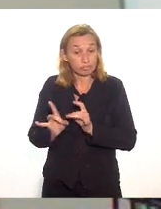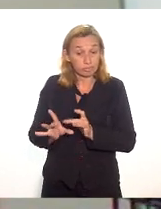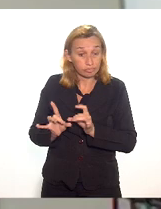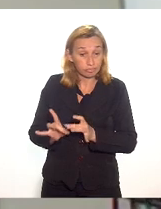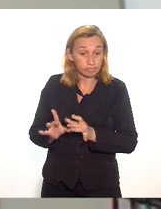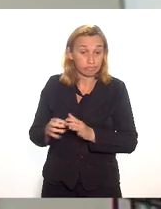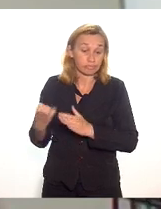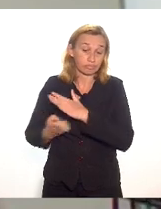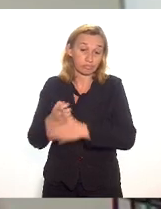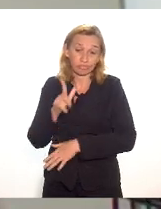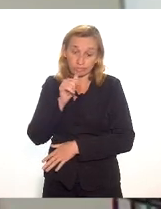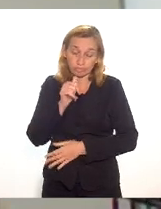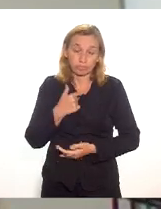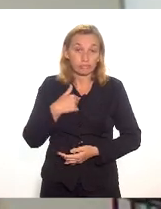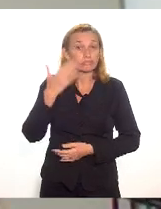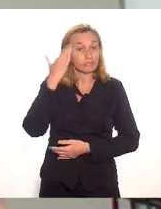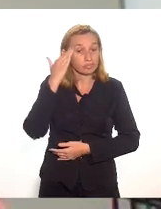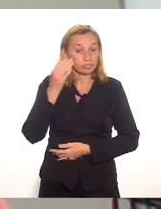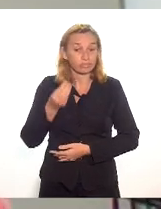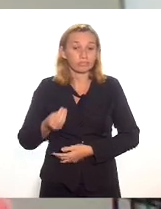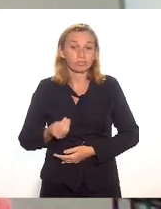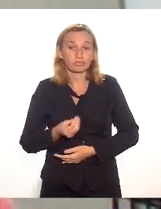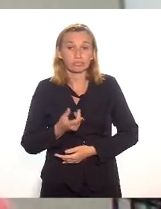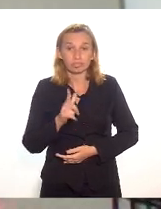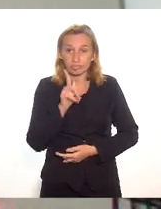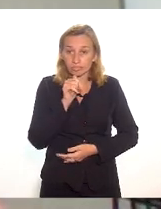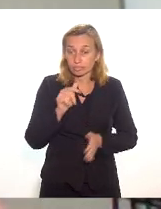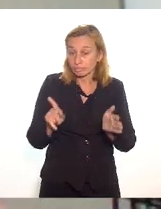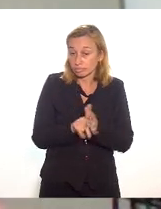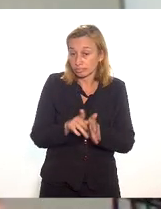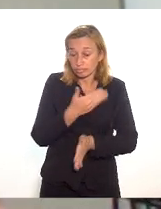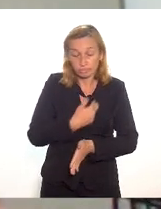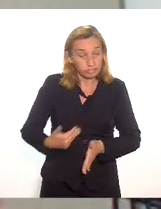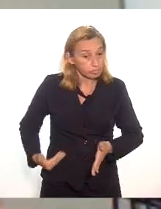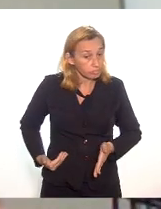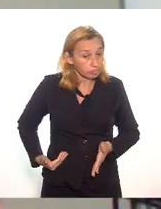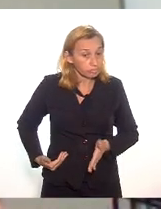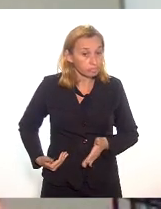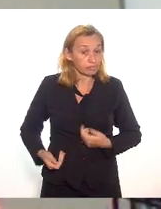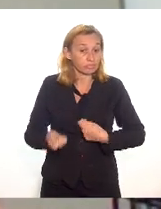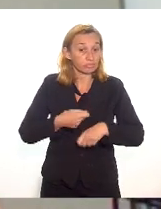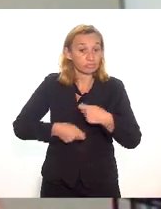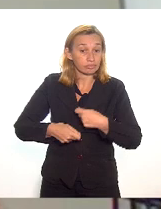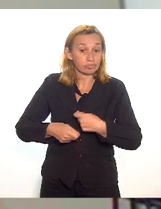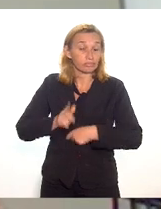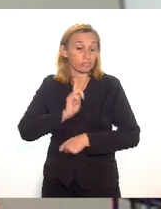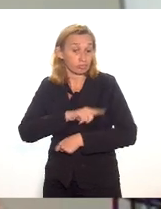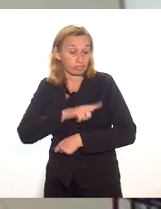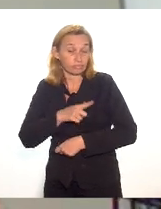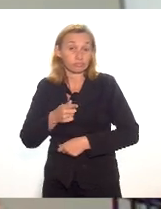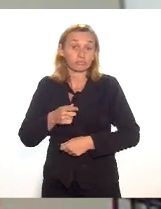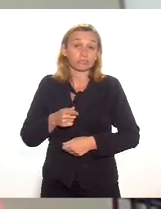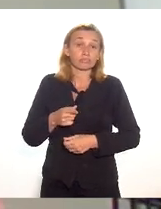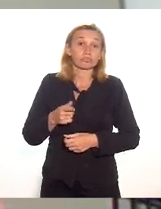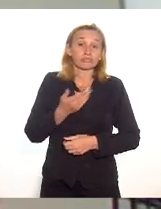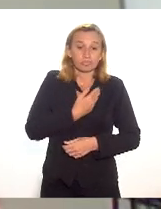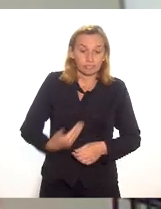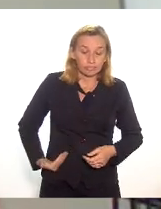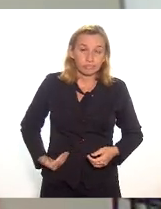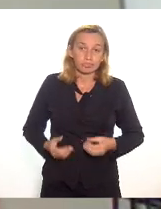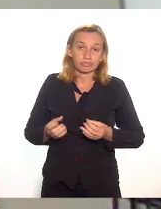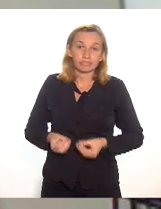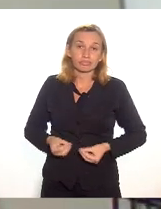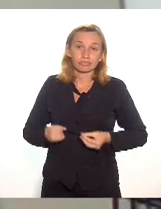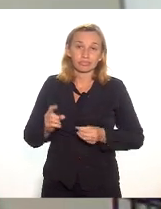SEDAI. Primeiro, porque entendo que a água é um bem público que tem que ter gestão pública para garantir o seu acesso pleno a toda